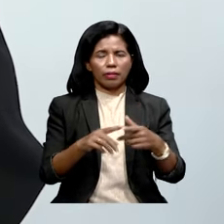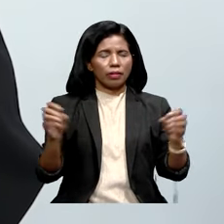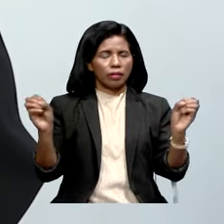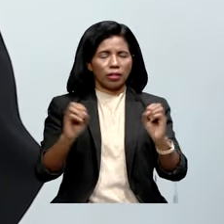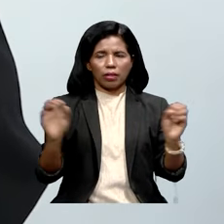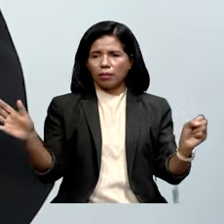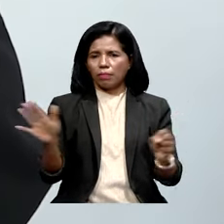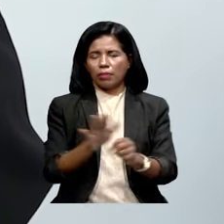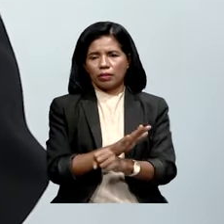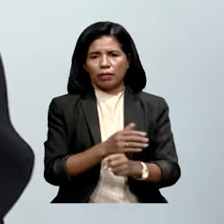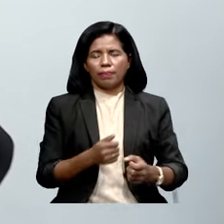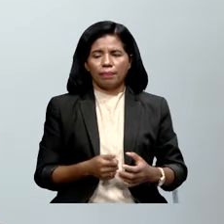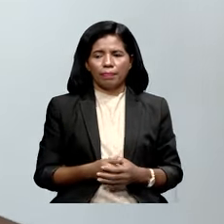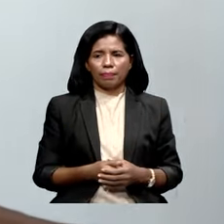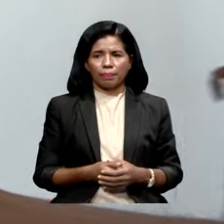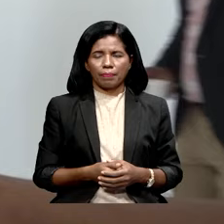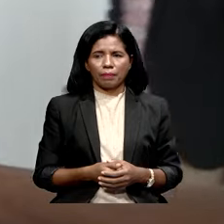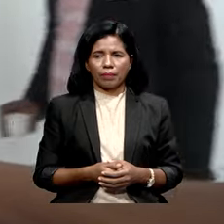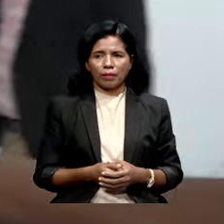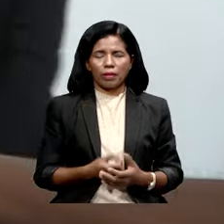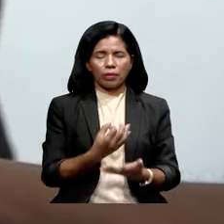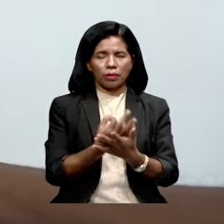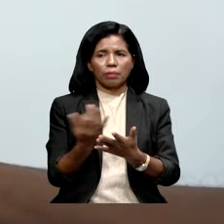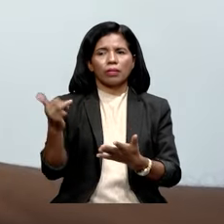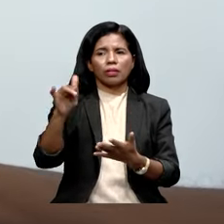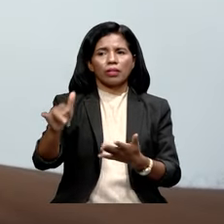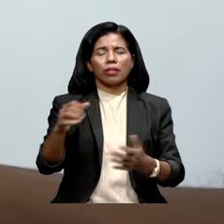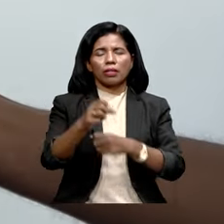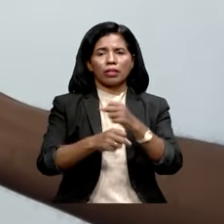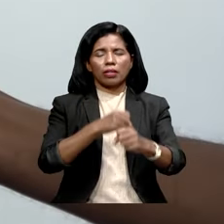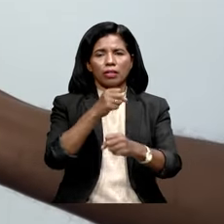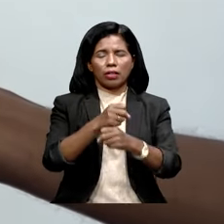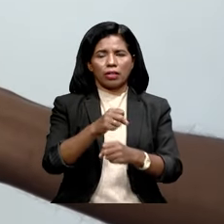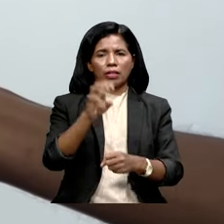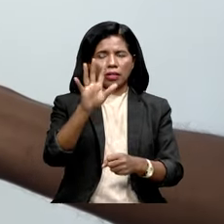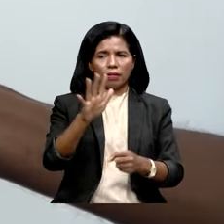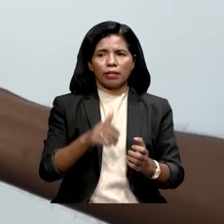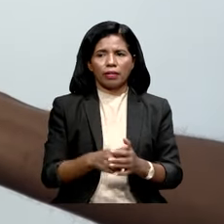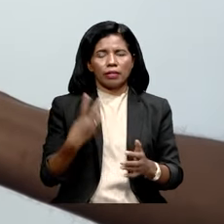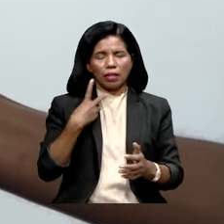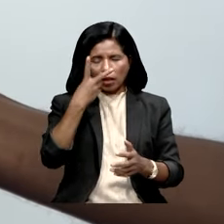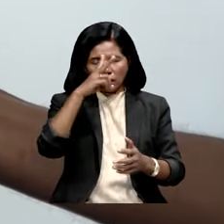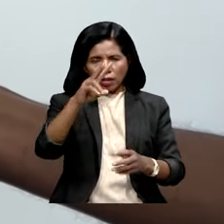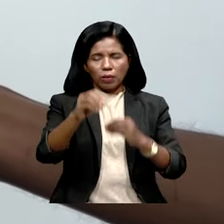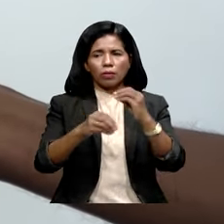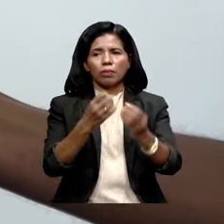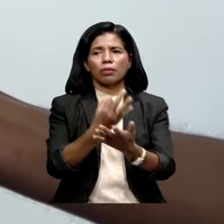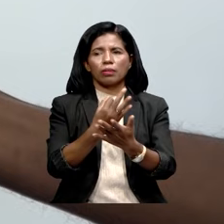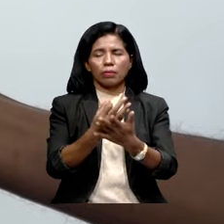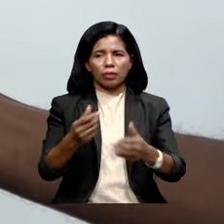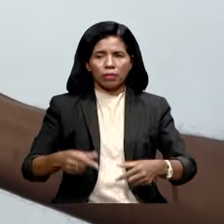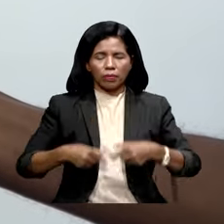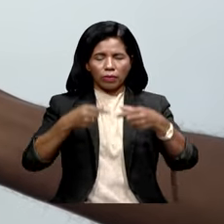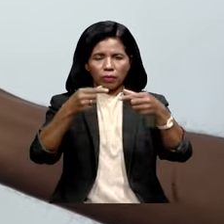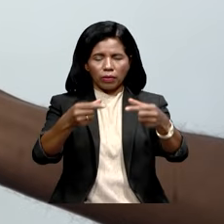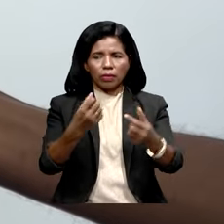completo. Foi, mas que. Orçamento sirne an rasik durante tinan rua nane. Tare capacidade orçamento be foba ne.